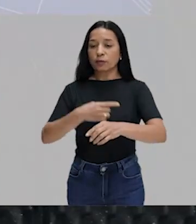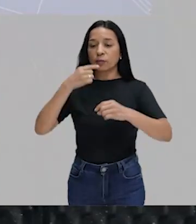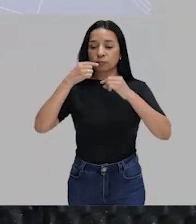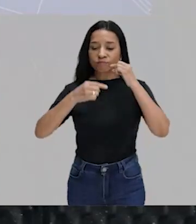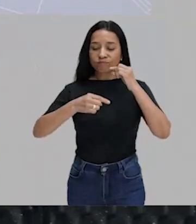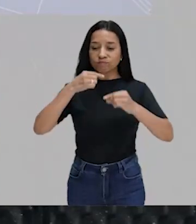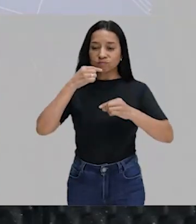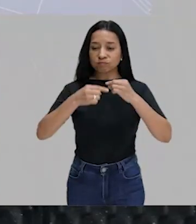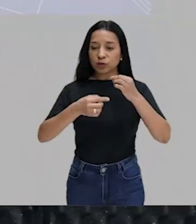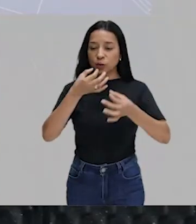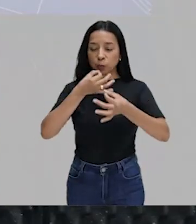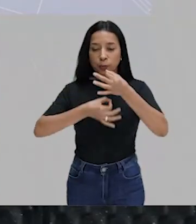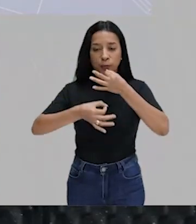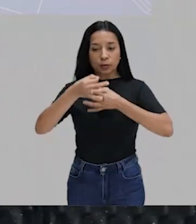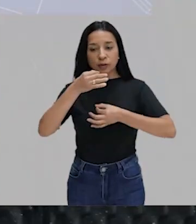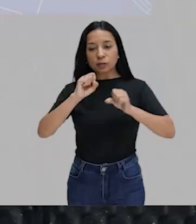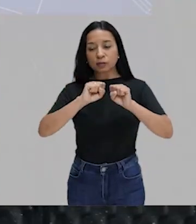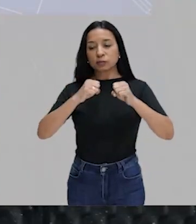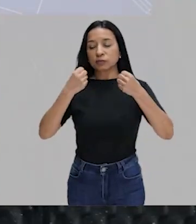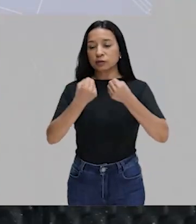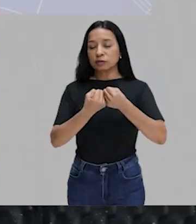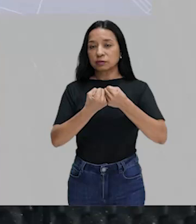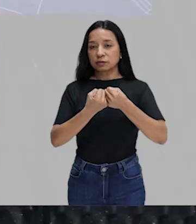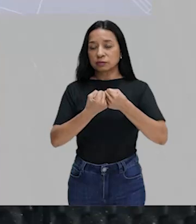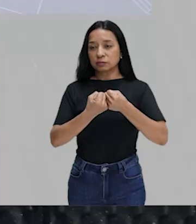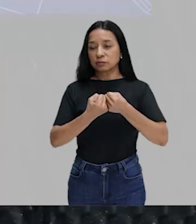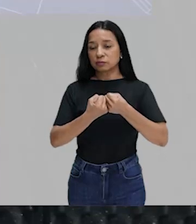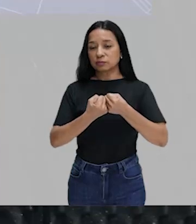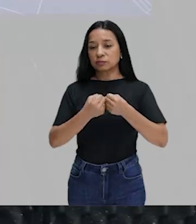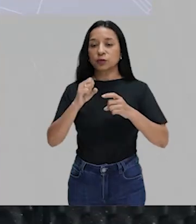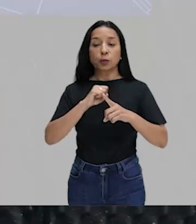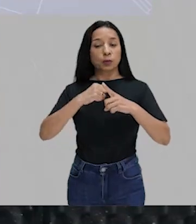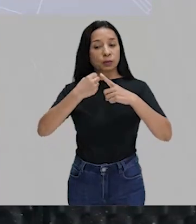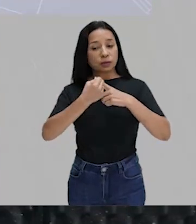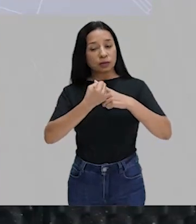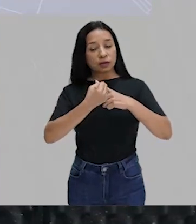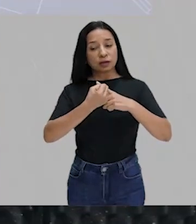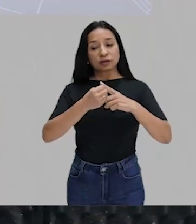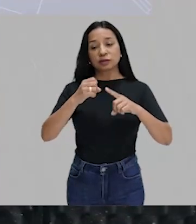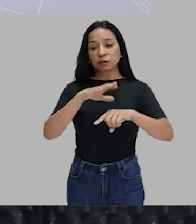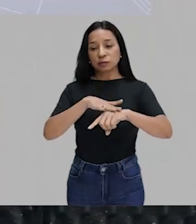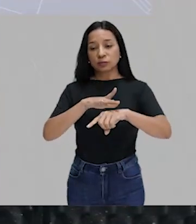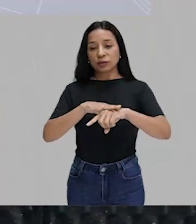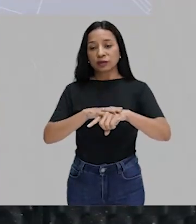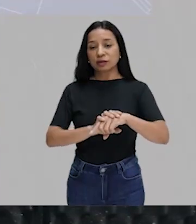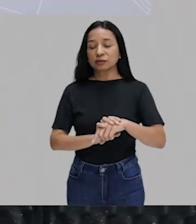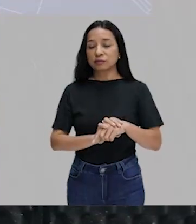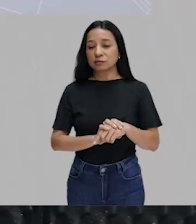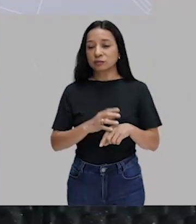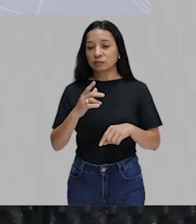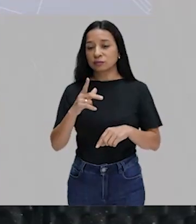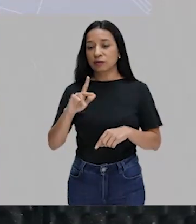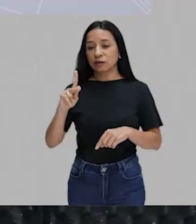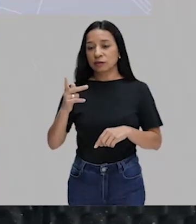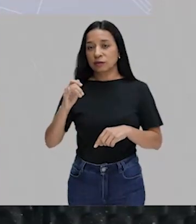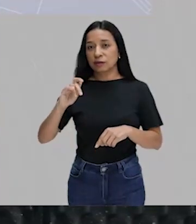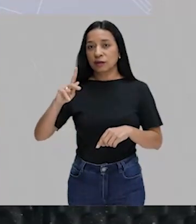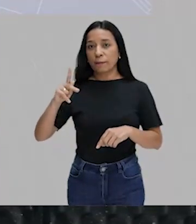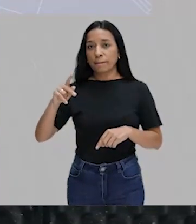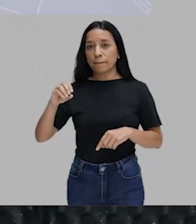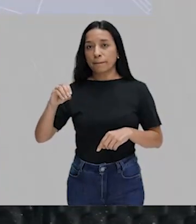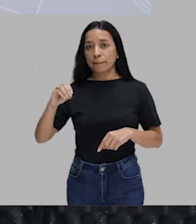sociedade doente, uma sociedade hipócrita, por exemplo, né? Como, por